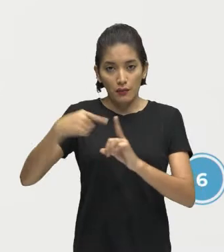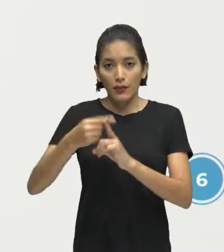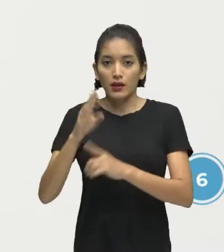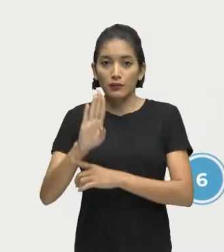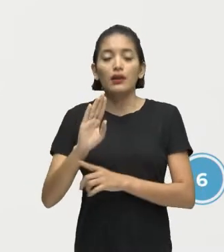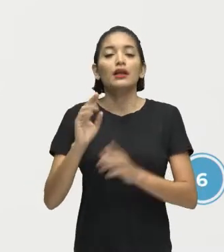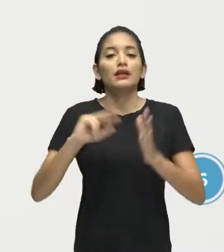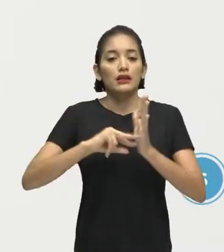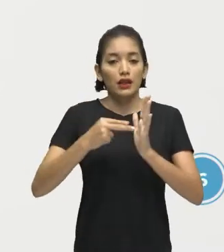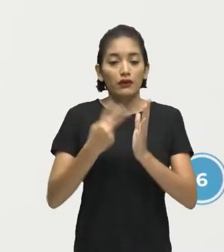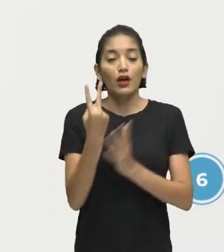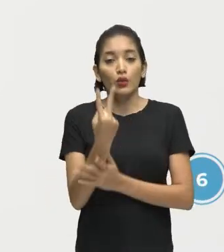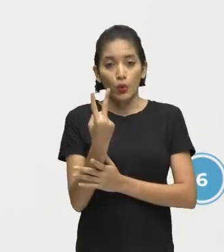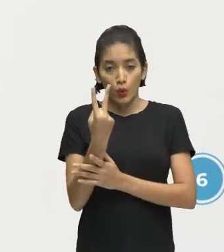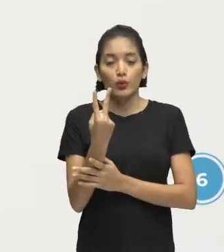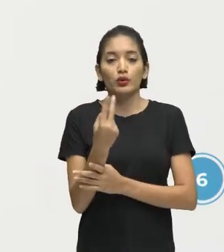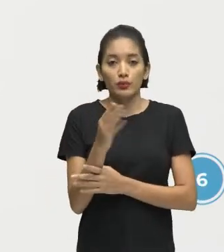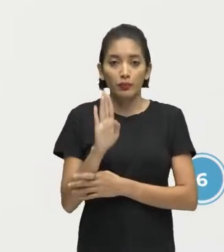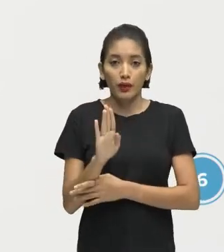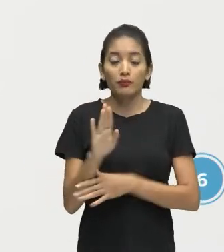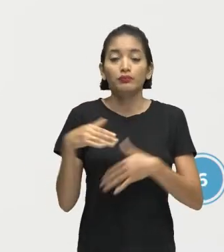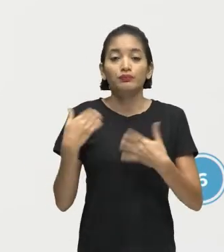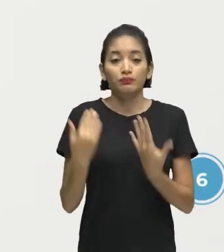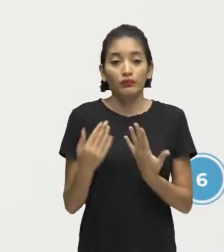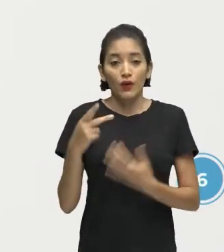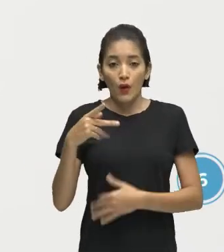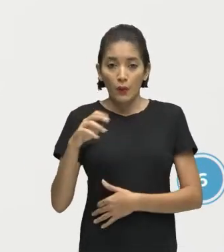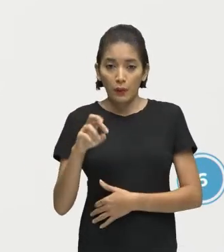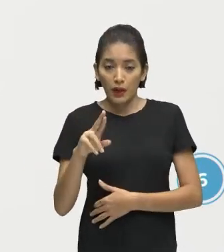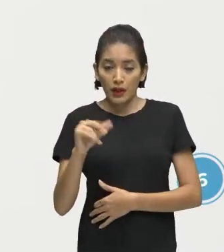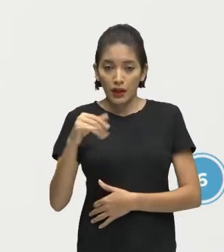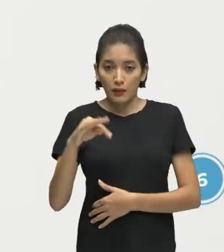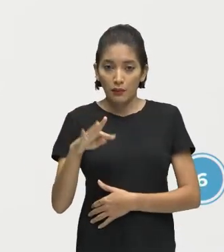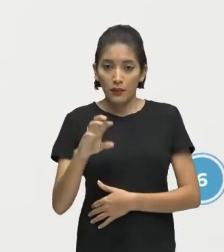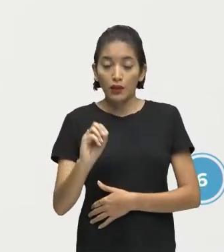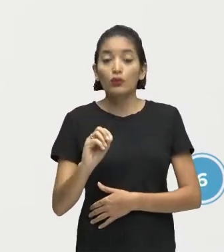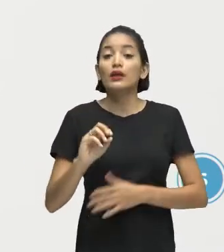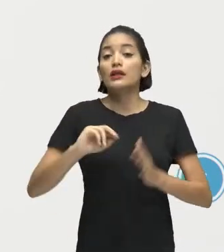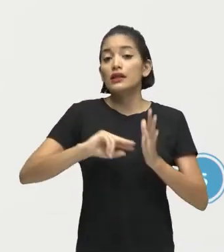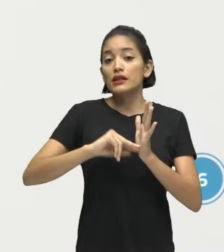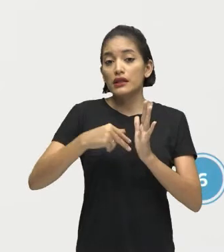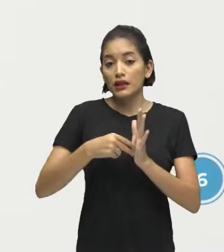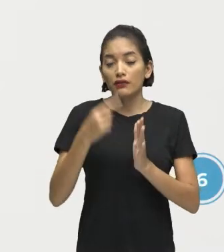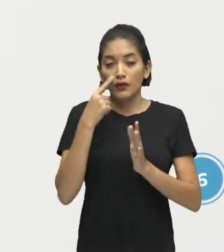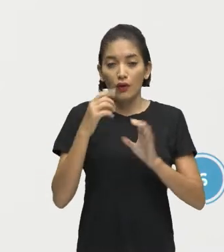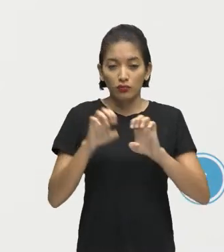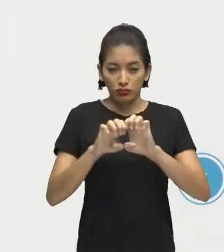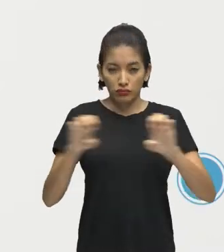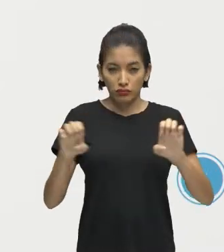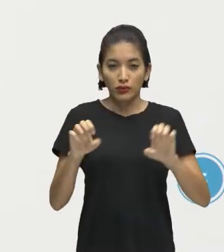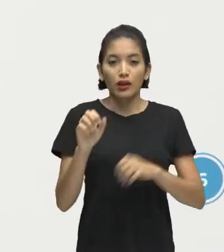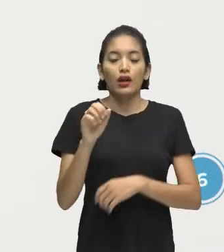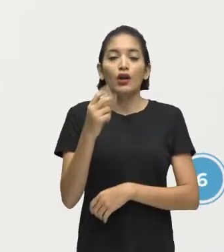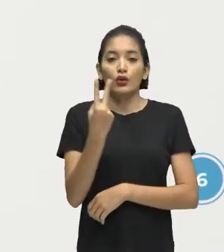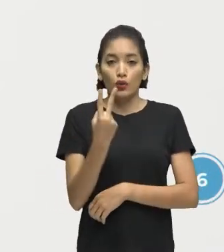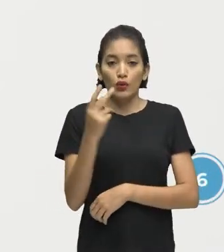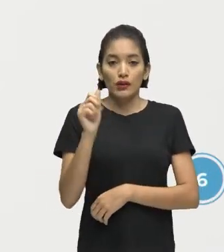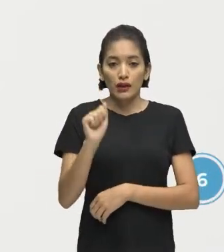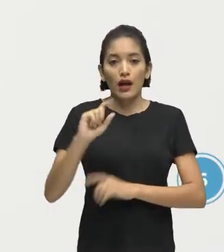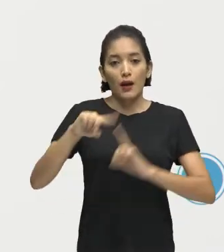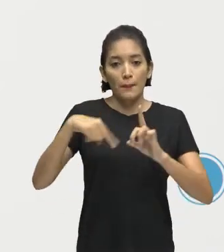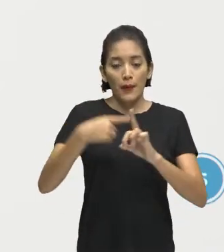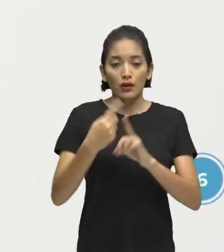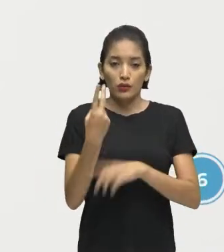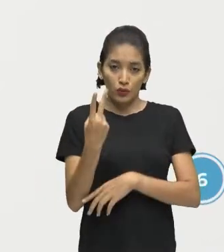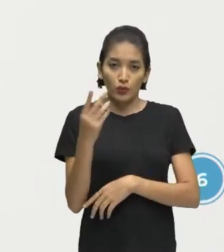igual a 2B. Então, o perímetro desse retângulo se resume a essa fórmula aqui, 2A mais